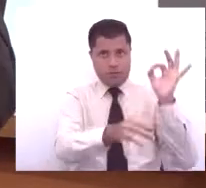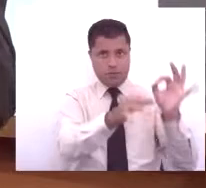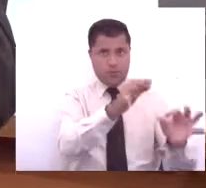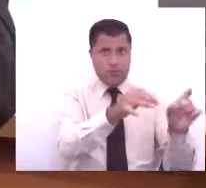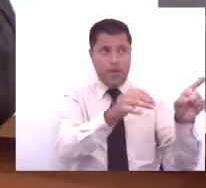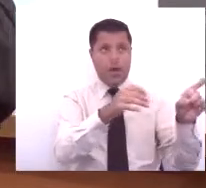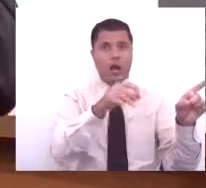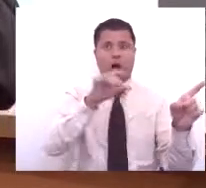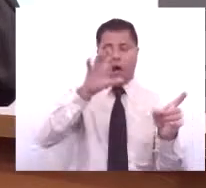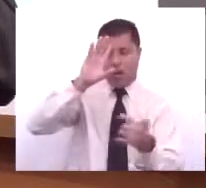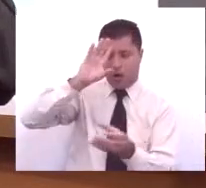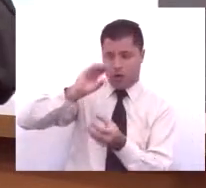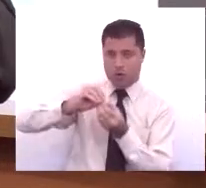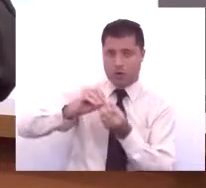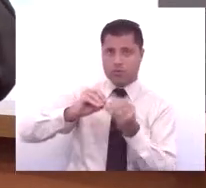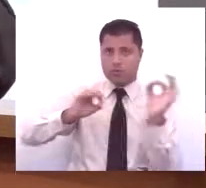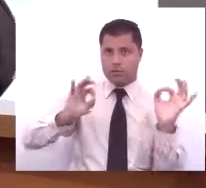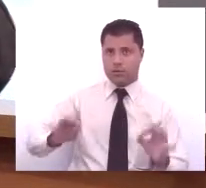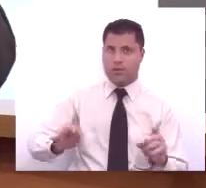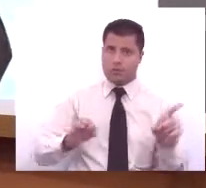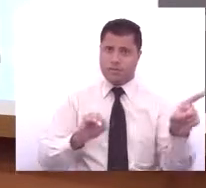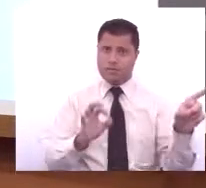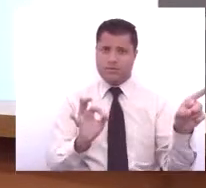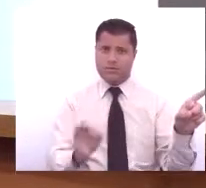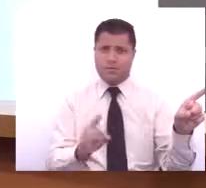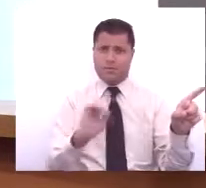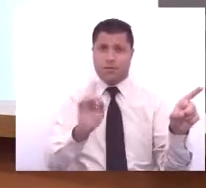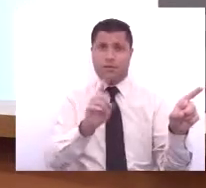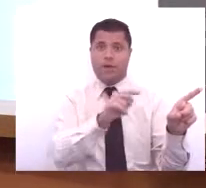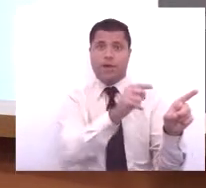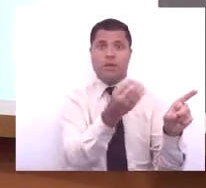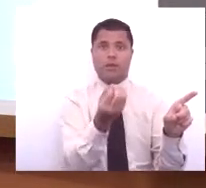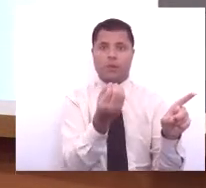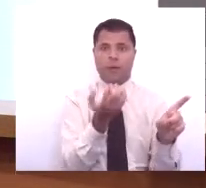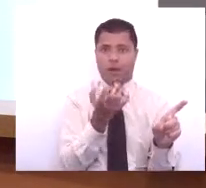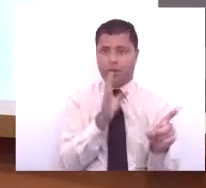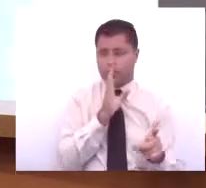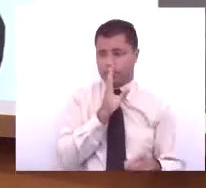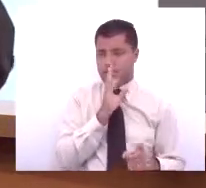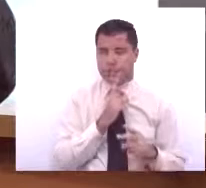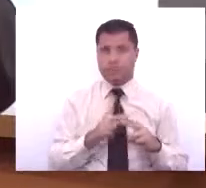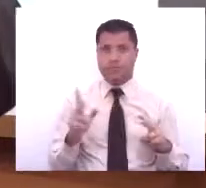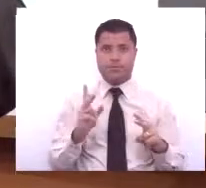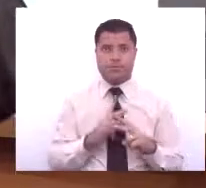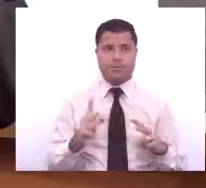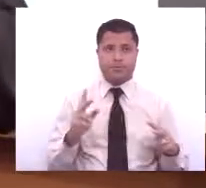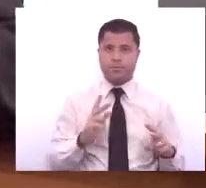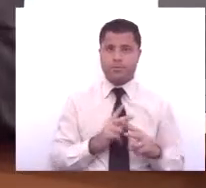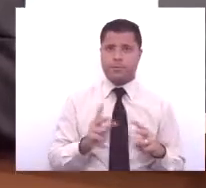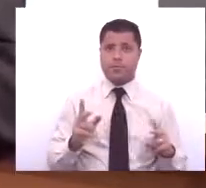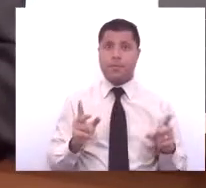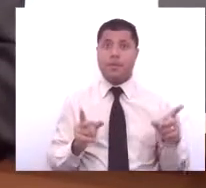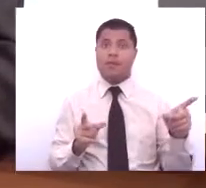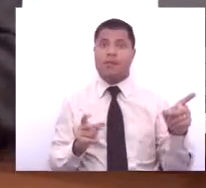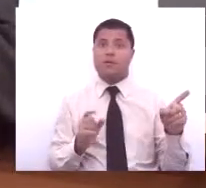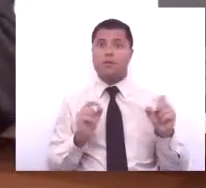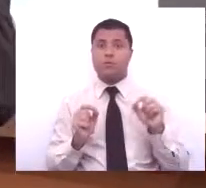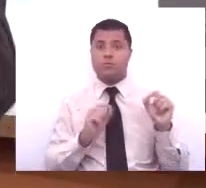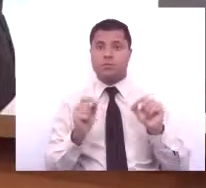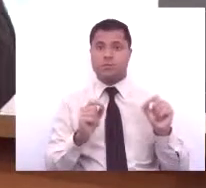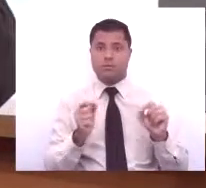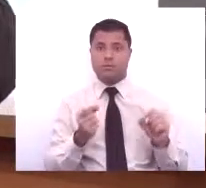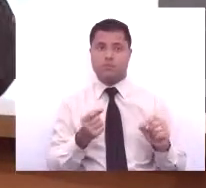dele para sair pela tangente foi que ele não recebeu